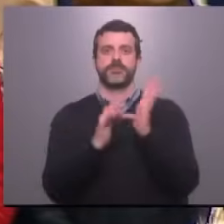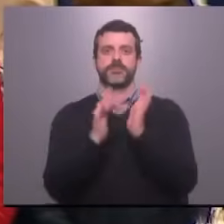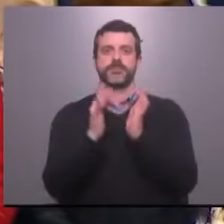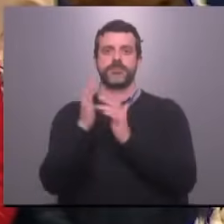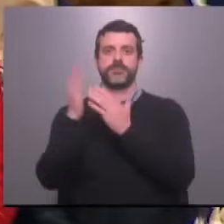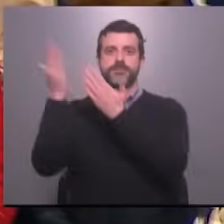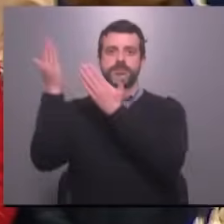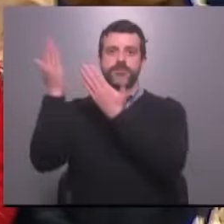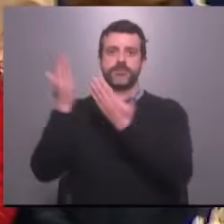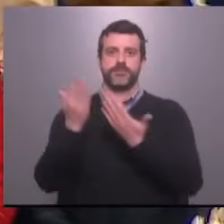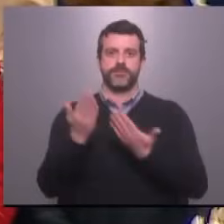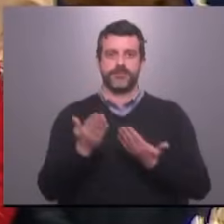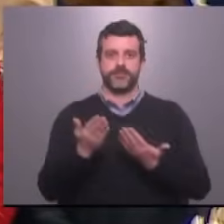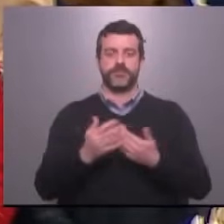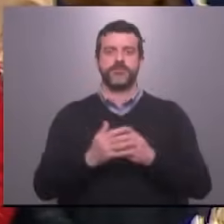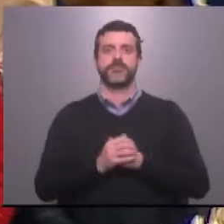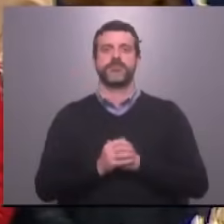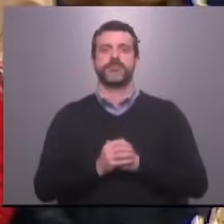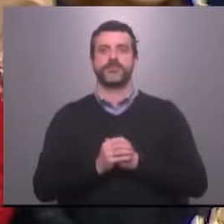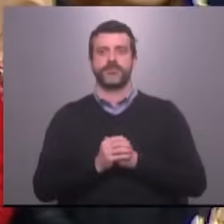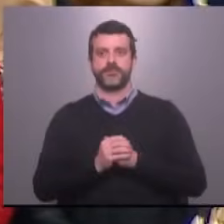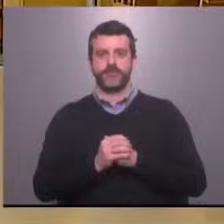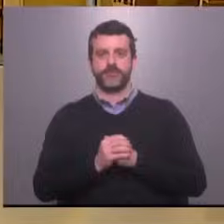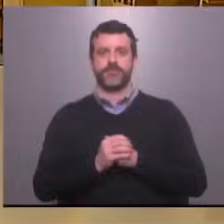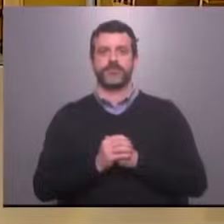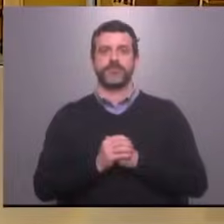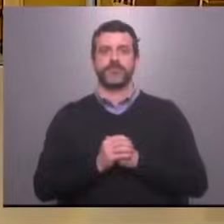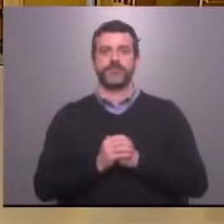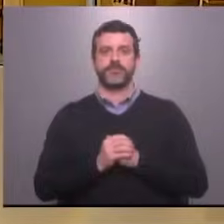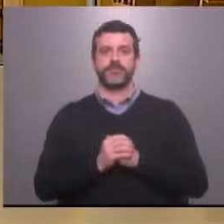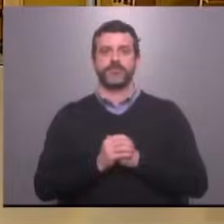Vinde, Senhor